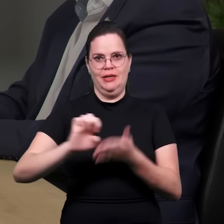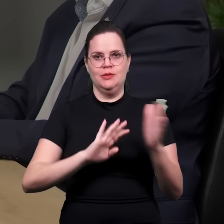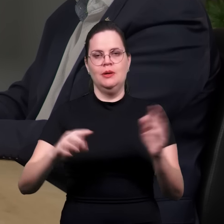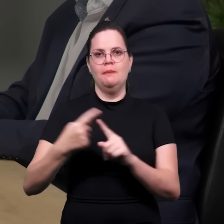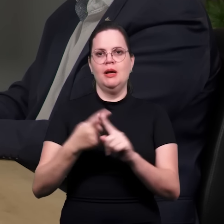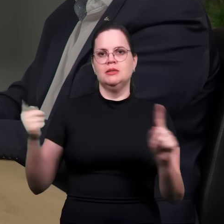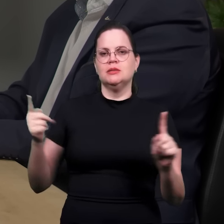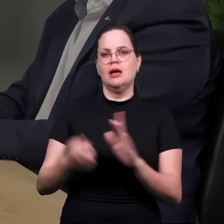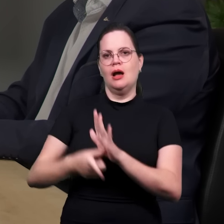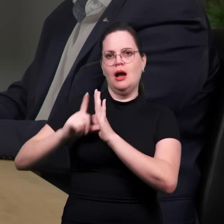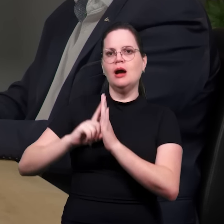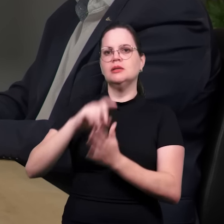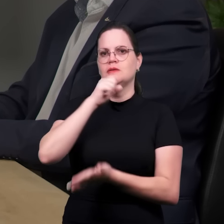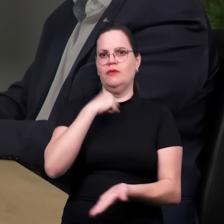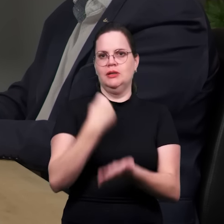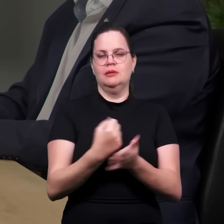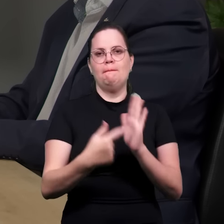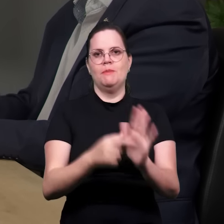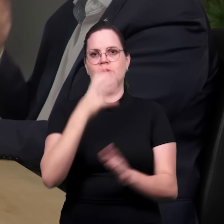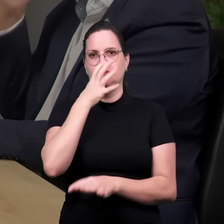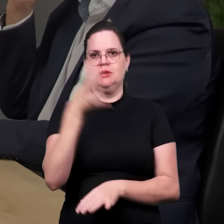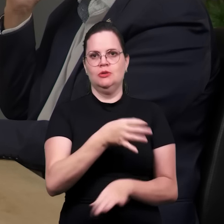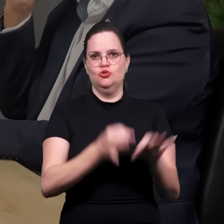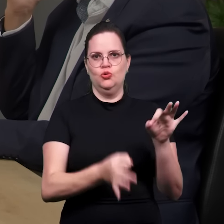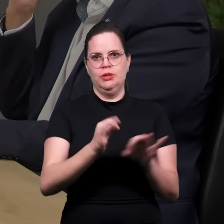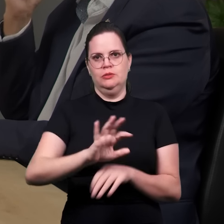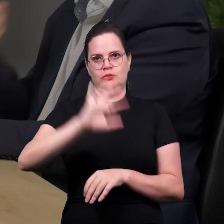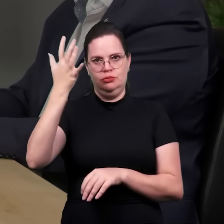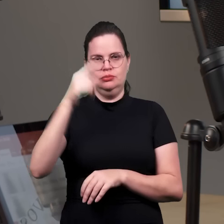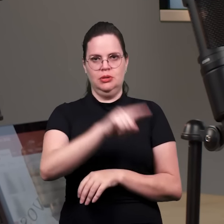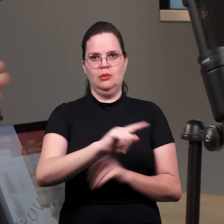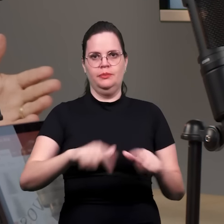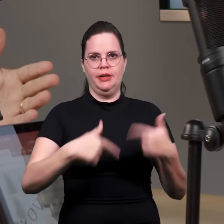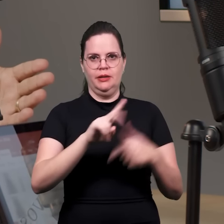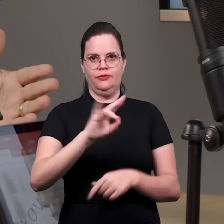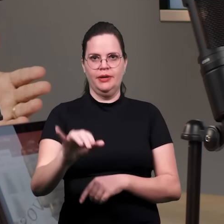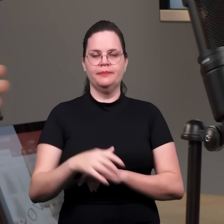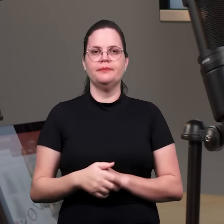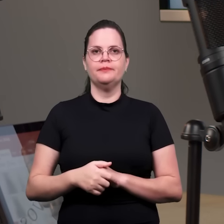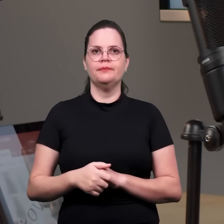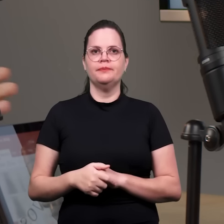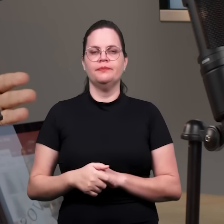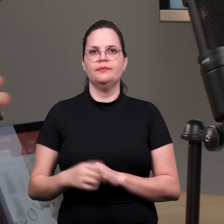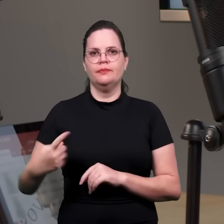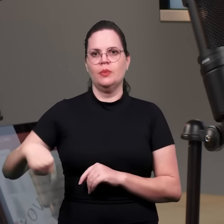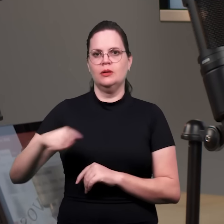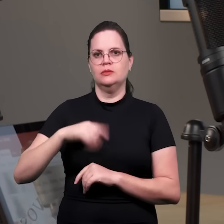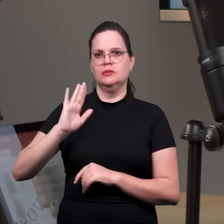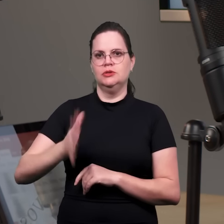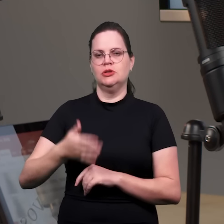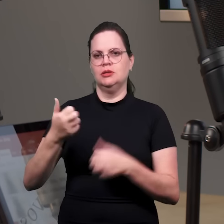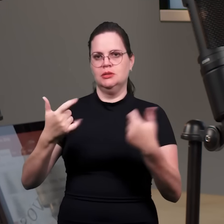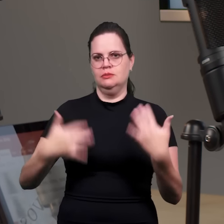vale a pena citar a praga, né? O sinal que Deus iria operar. Né? O que Deus falou, nós vimos nos últimos episódios das 10